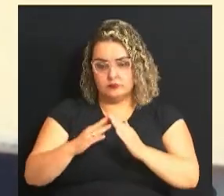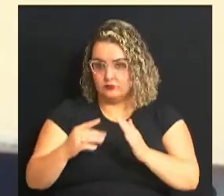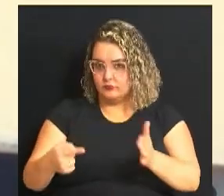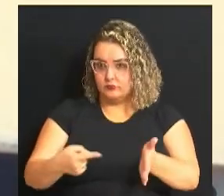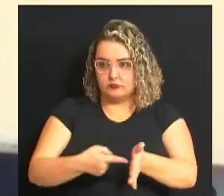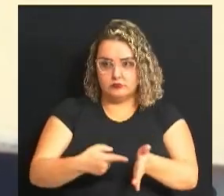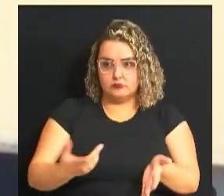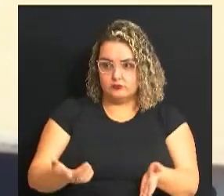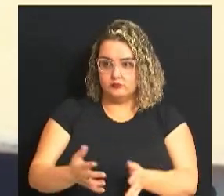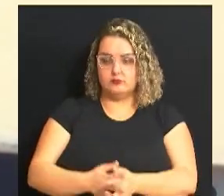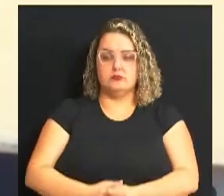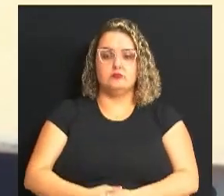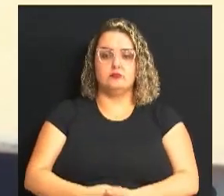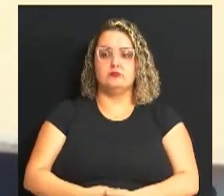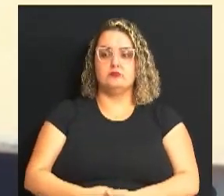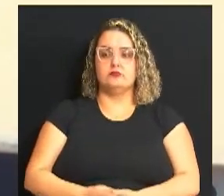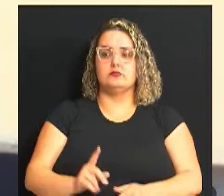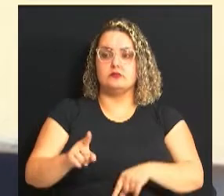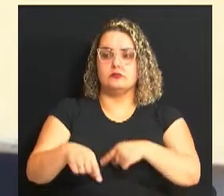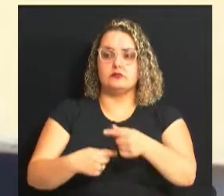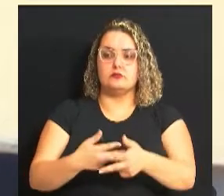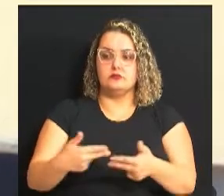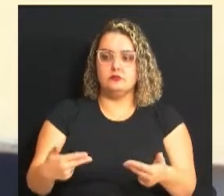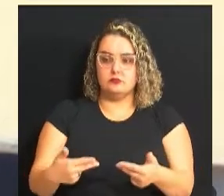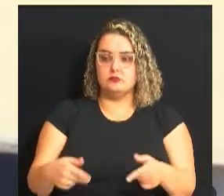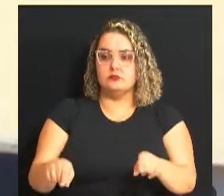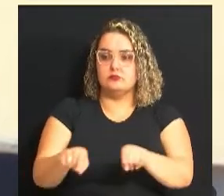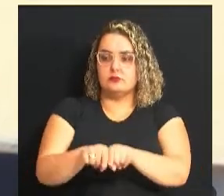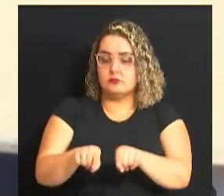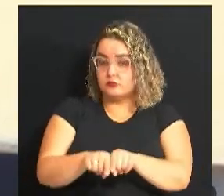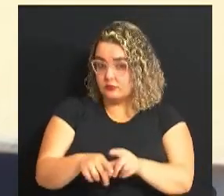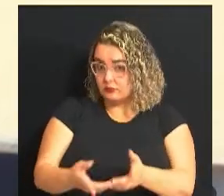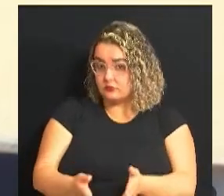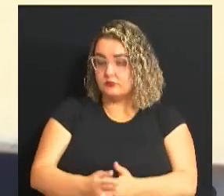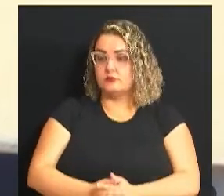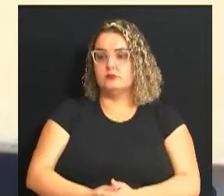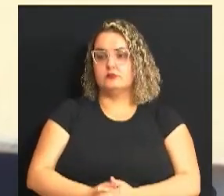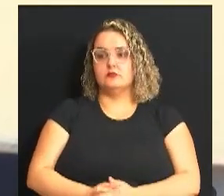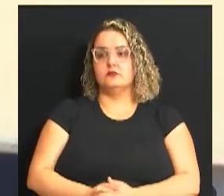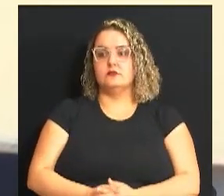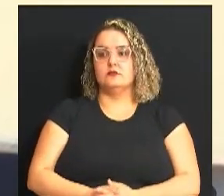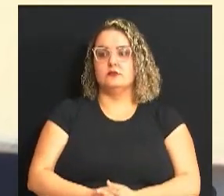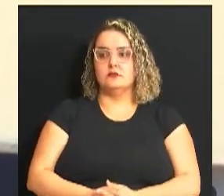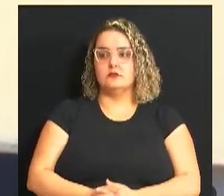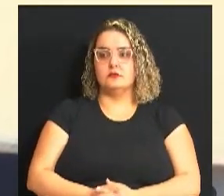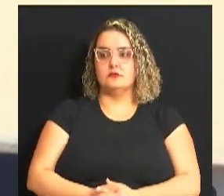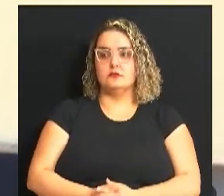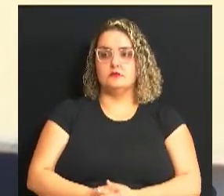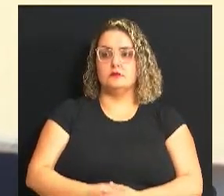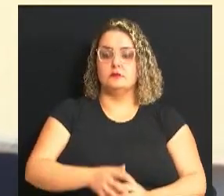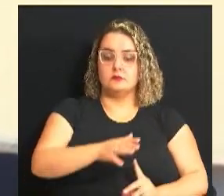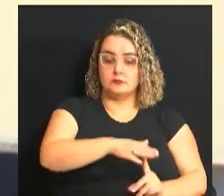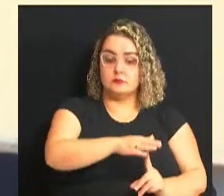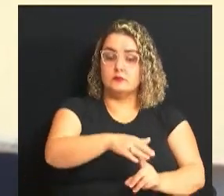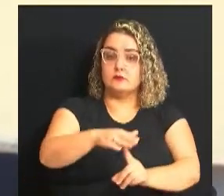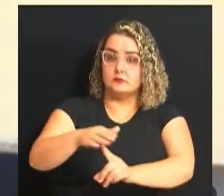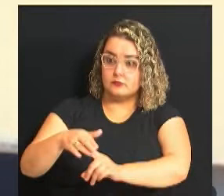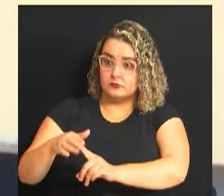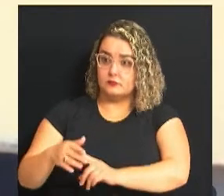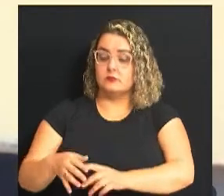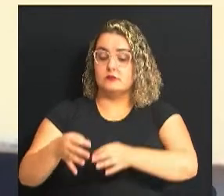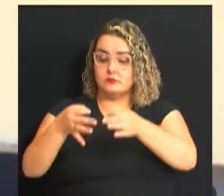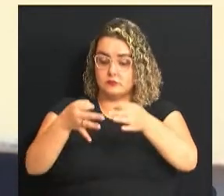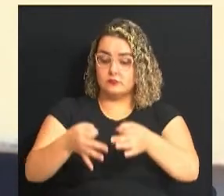como. Outra coisa, outro ponto também, é a parte ambiental, né? Então, ela tem que estar em